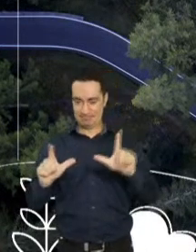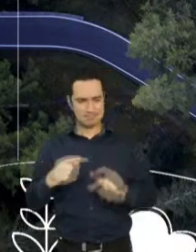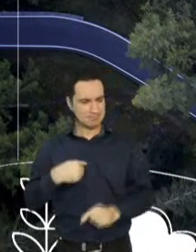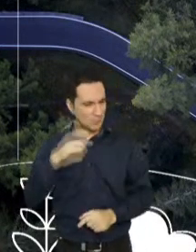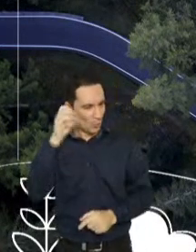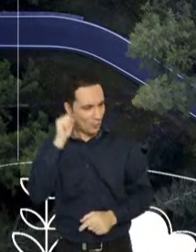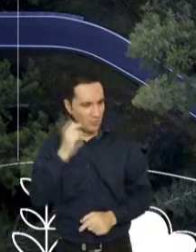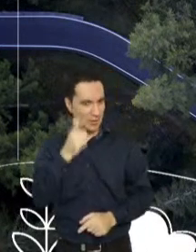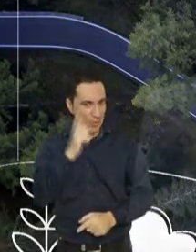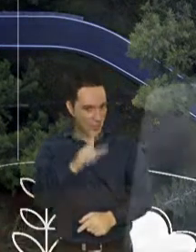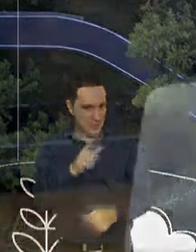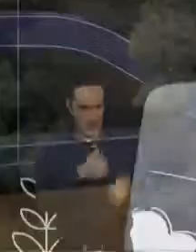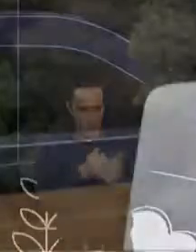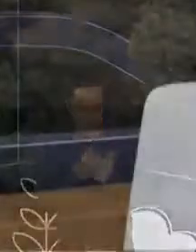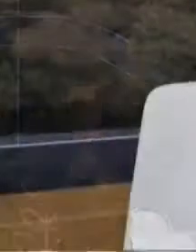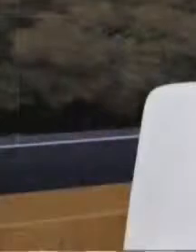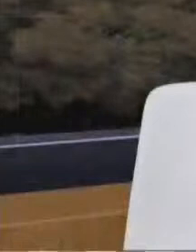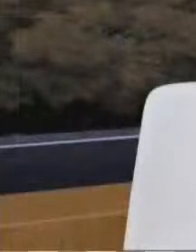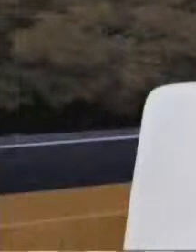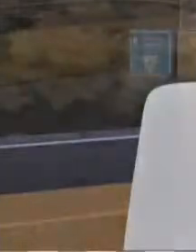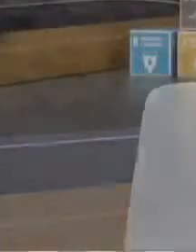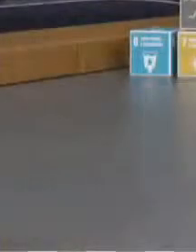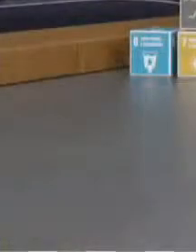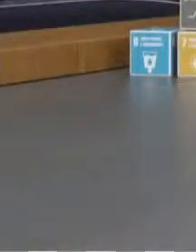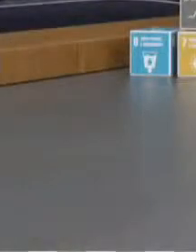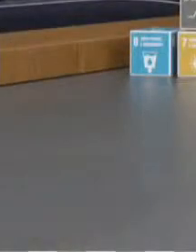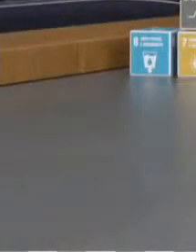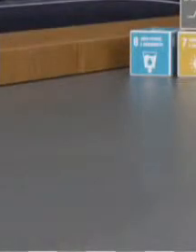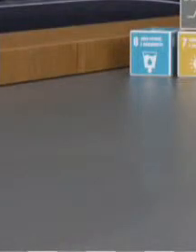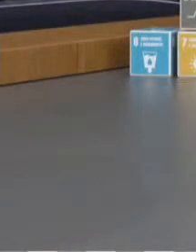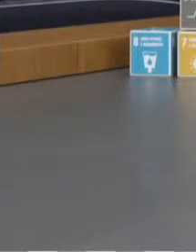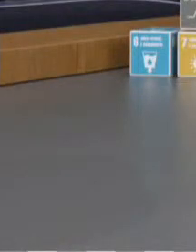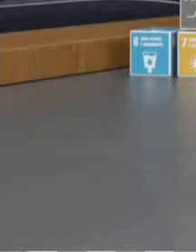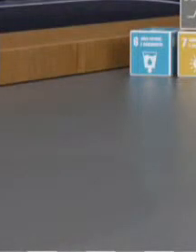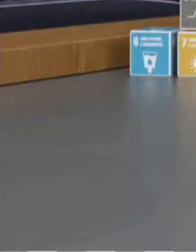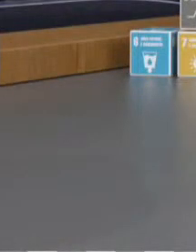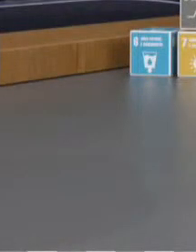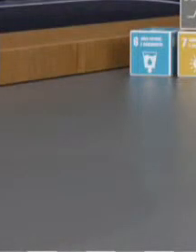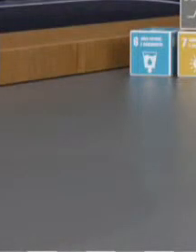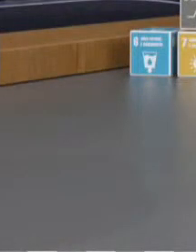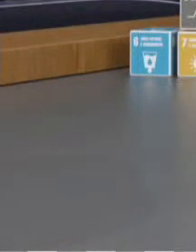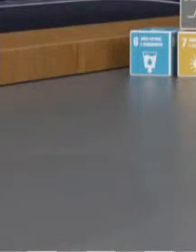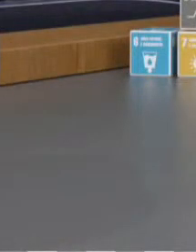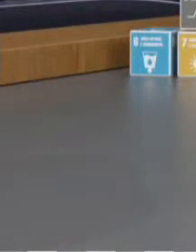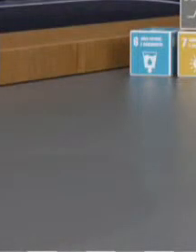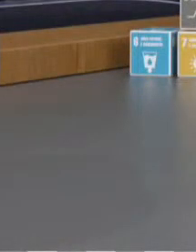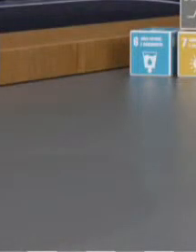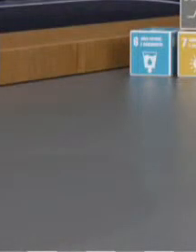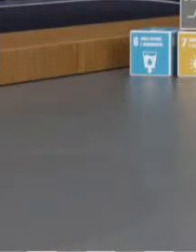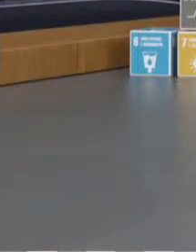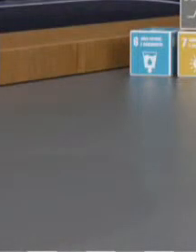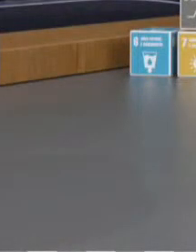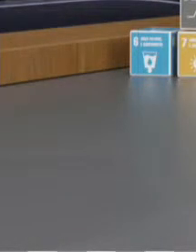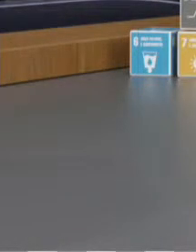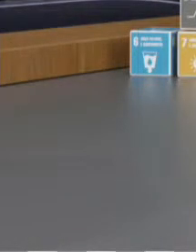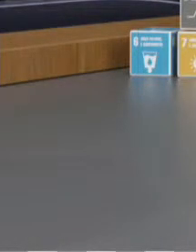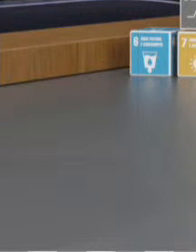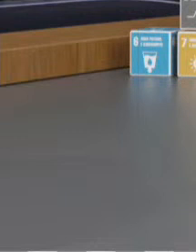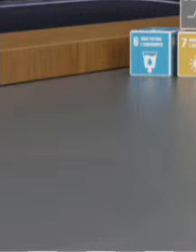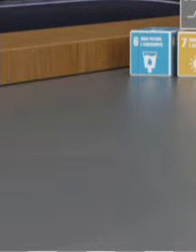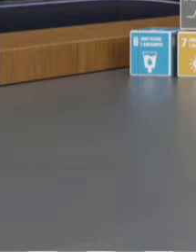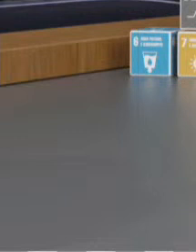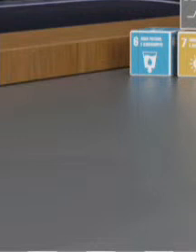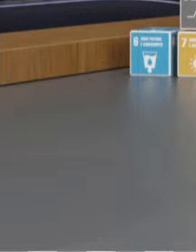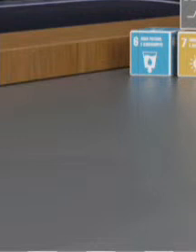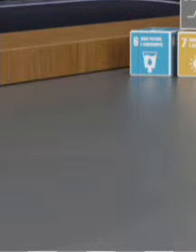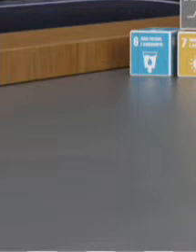ouvir, está nos acompanhando. Primeiramente, muitíssimo obrigado pela contribuição, pela participação hoje aqui nesse debate. Já